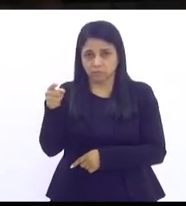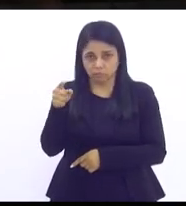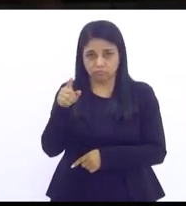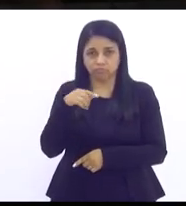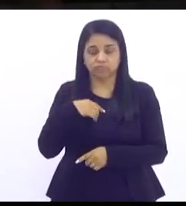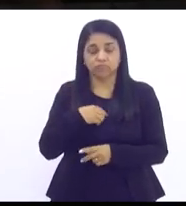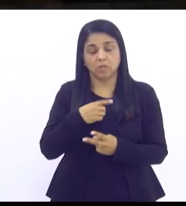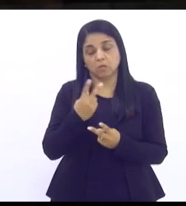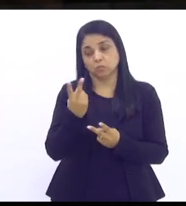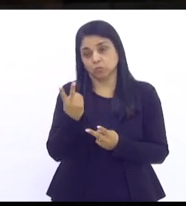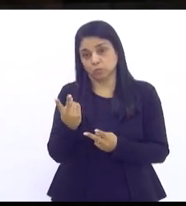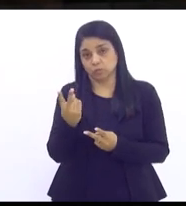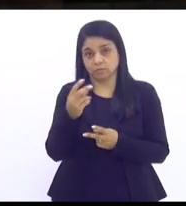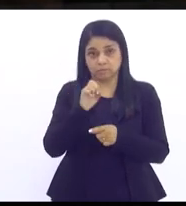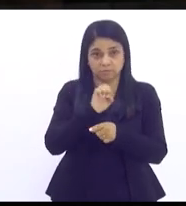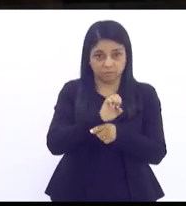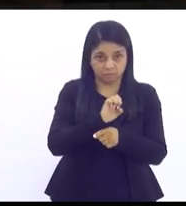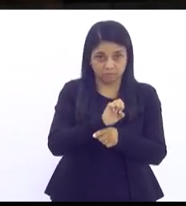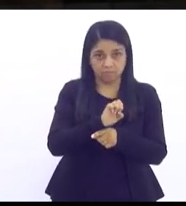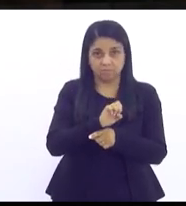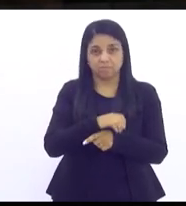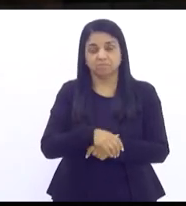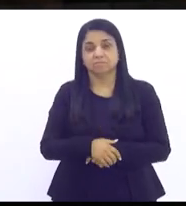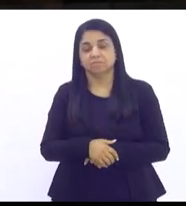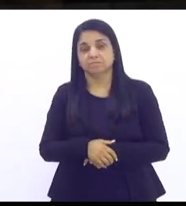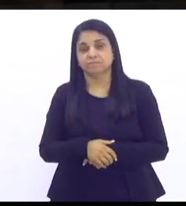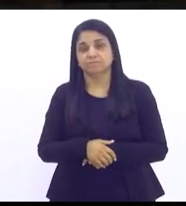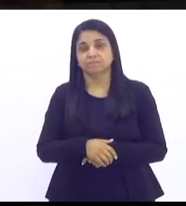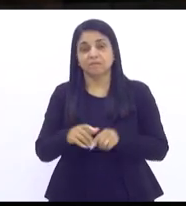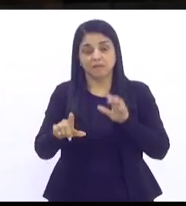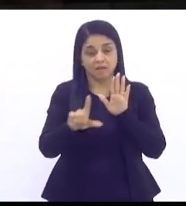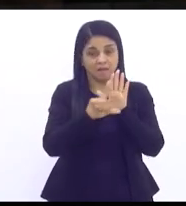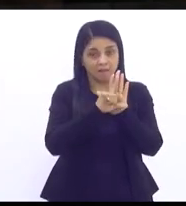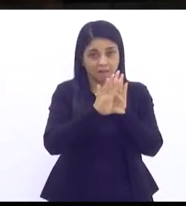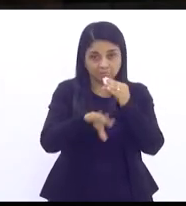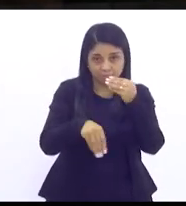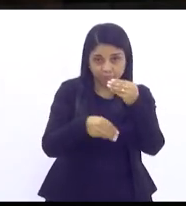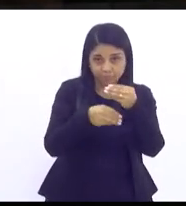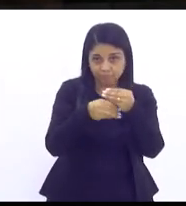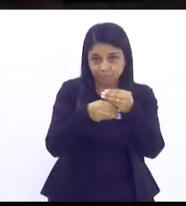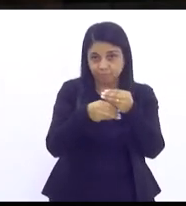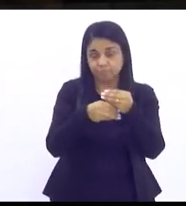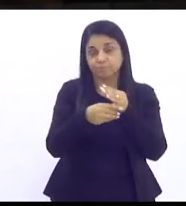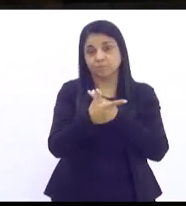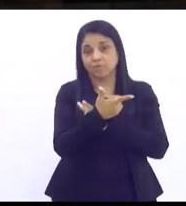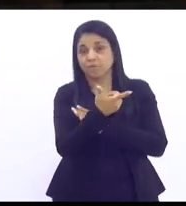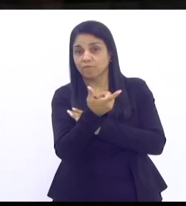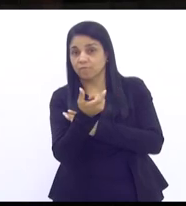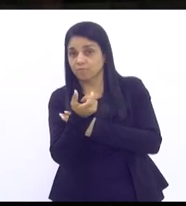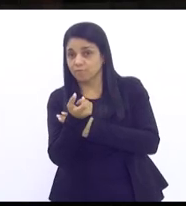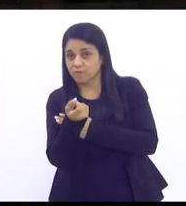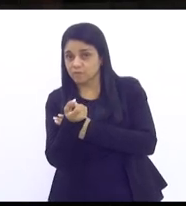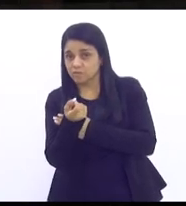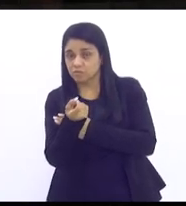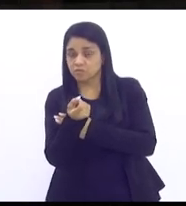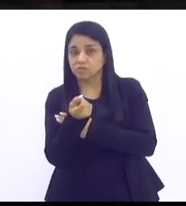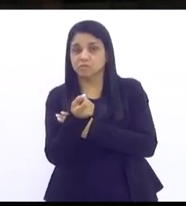dois estados. A Lei Complementar 20, Lei Complementar